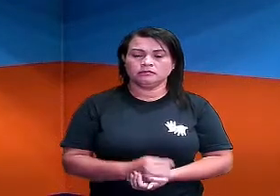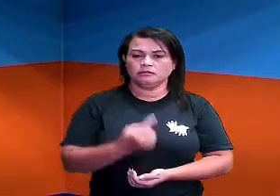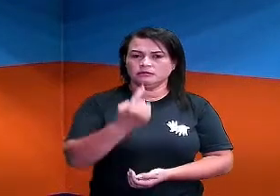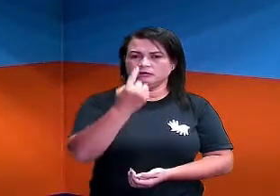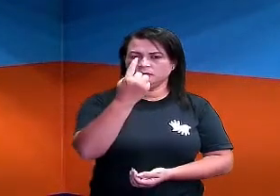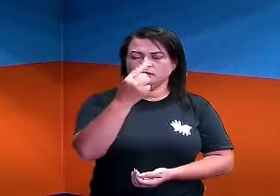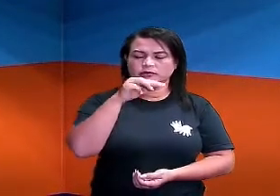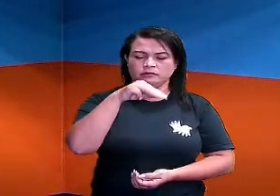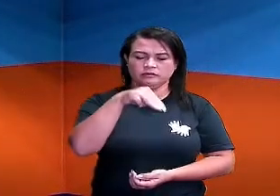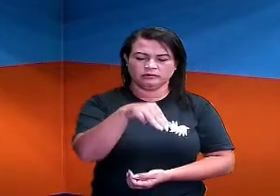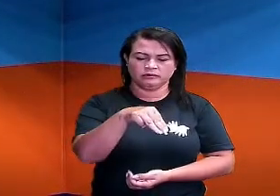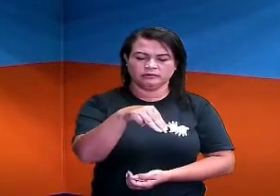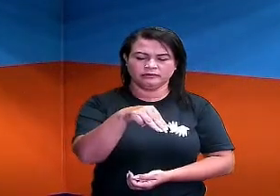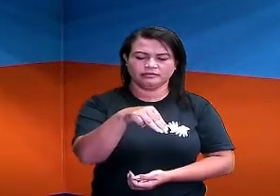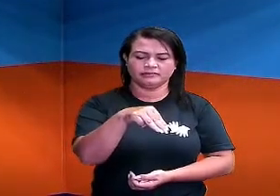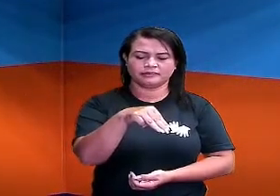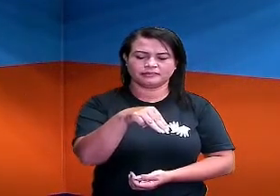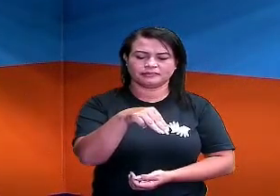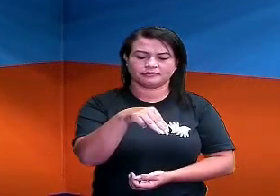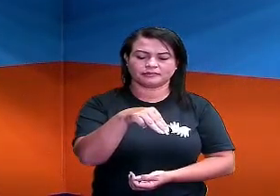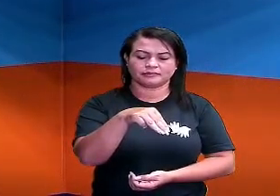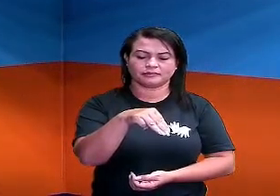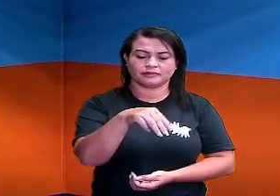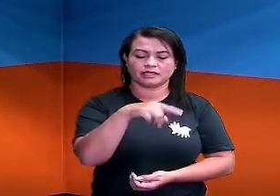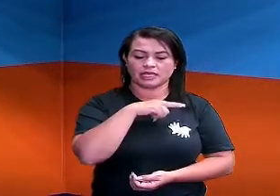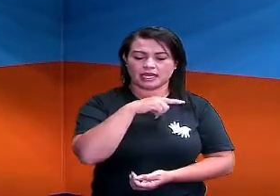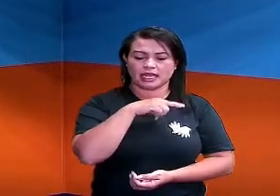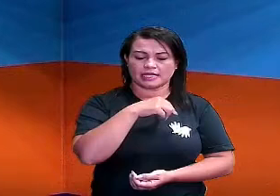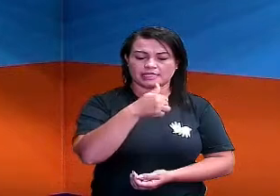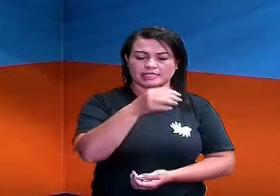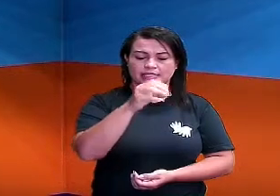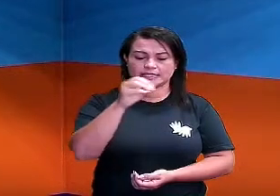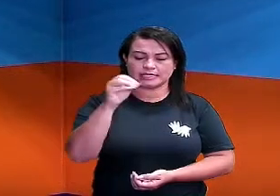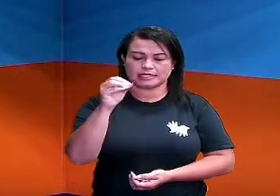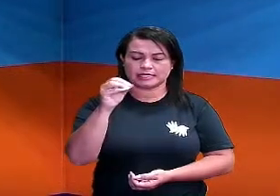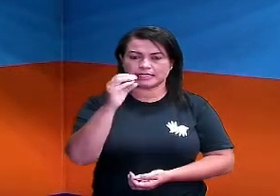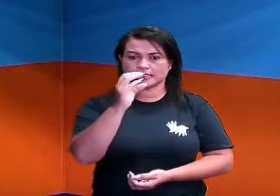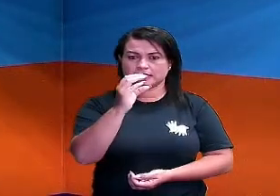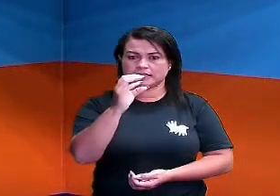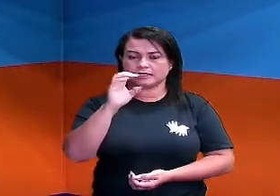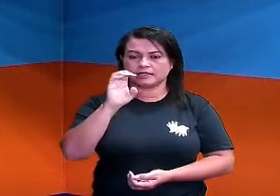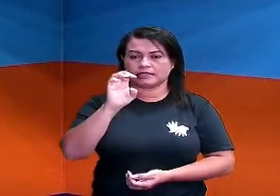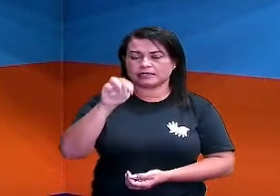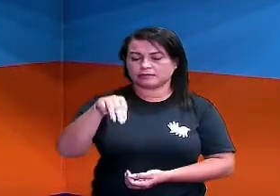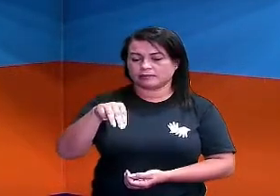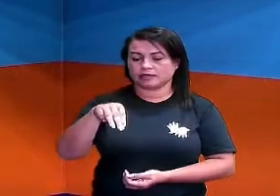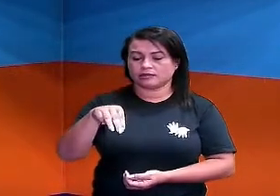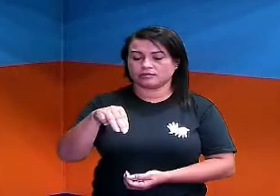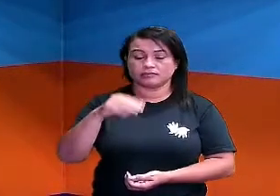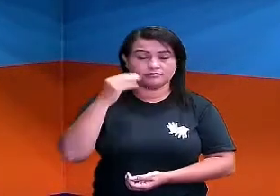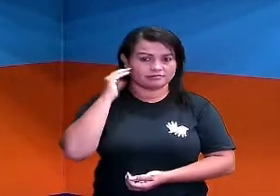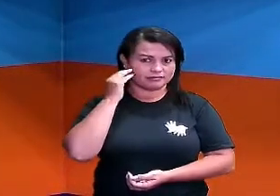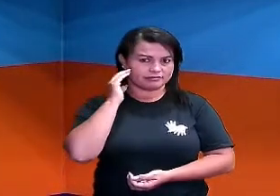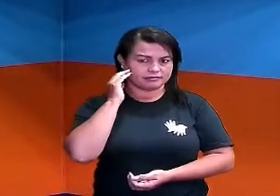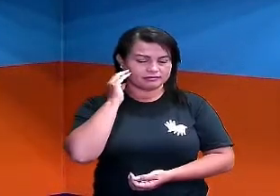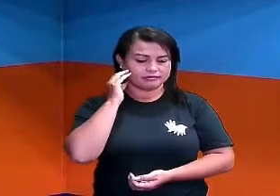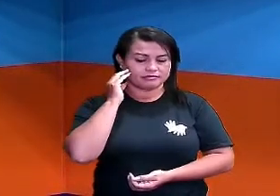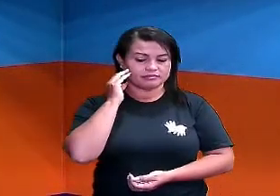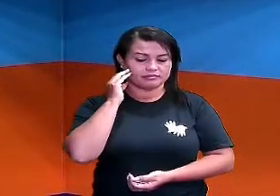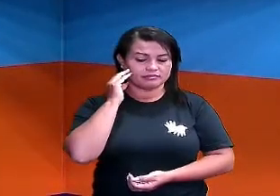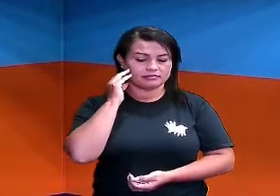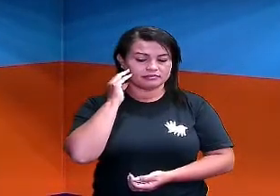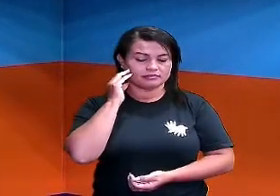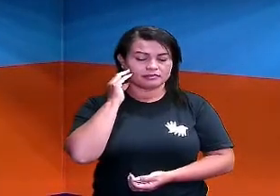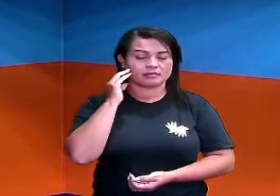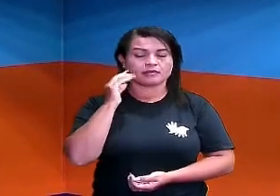Um metro vai ter 100 centímetros, tá certo? Eu